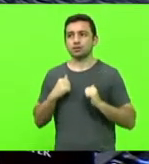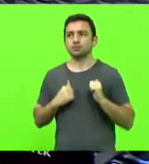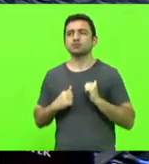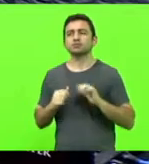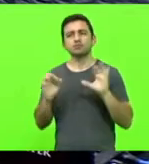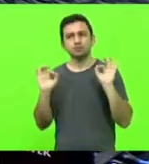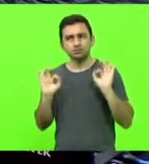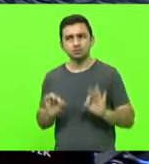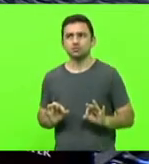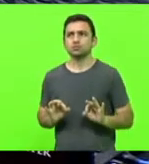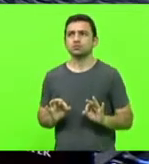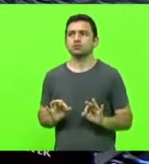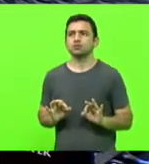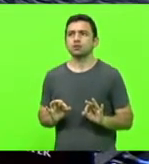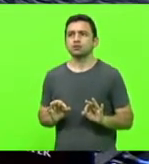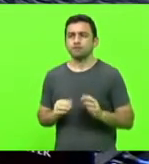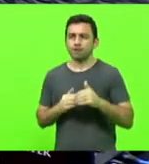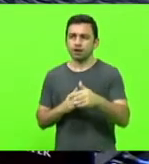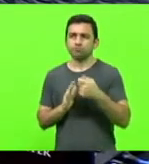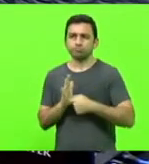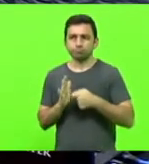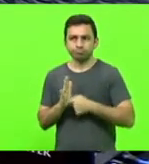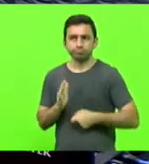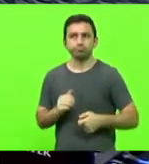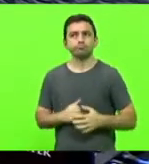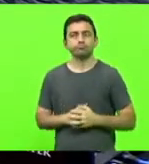do nosso Estado, depois dessa batalha toda.